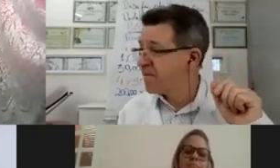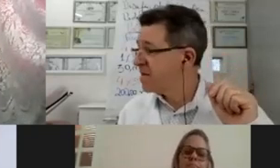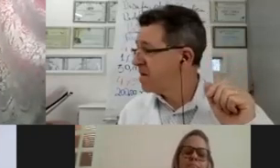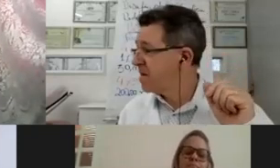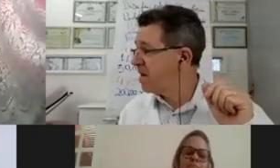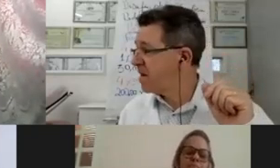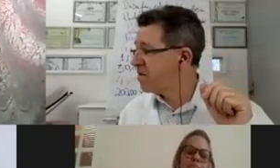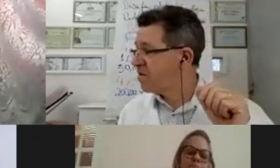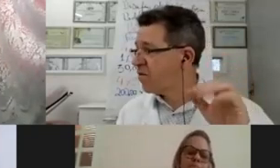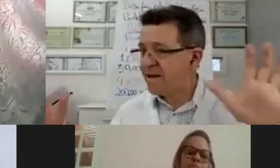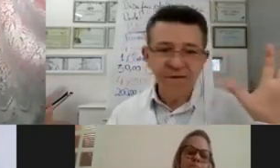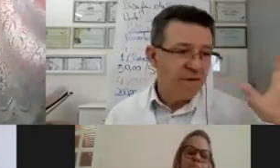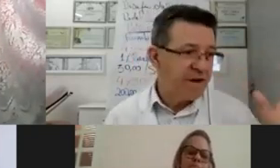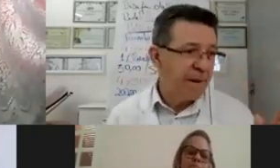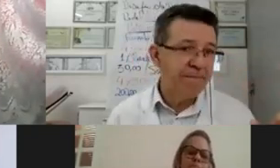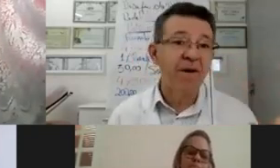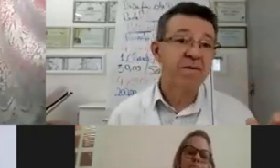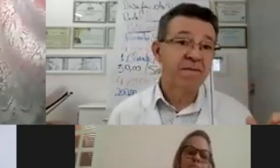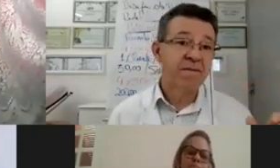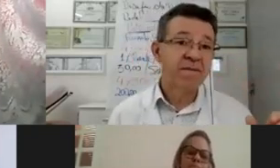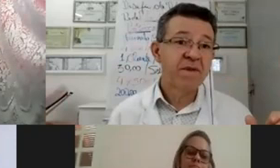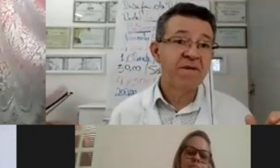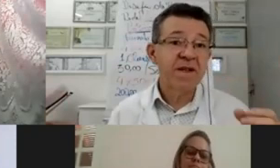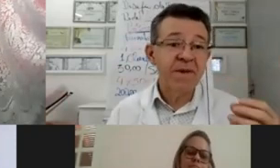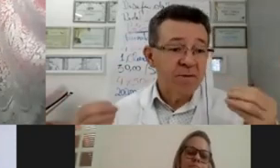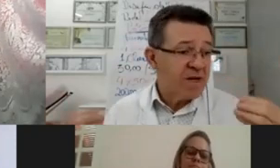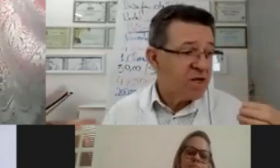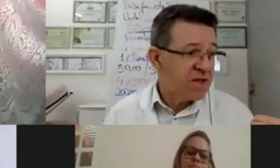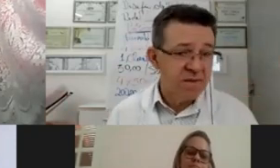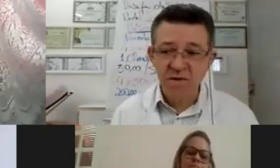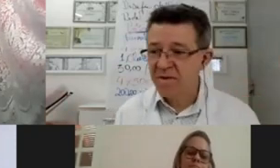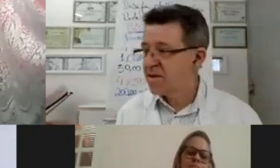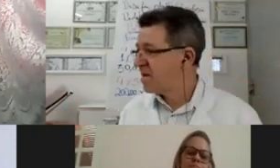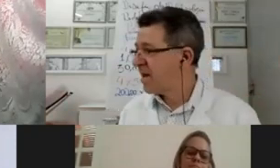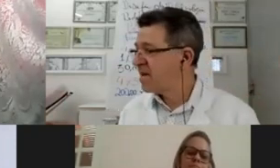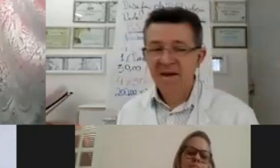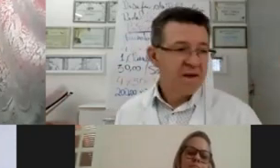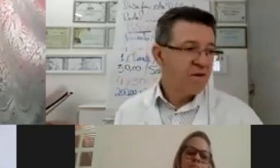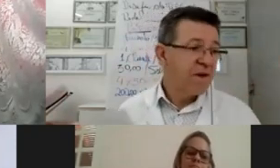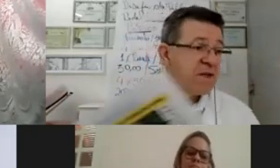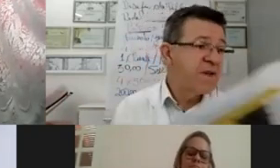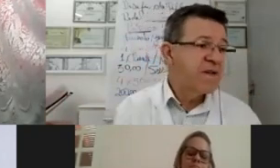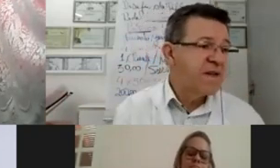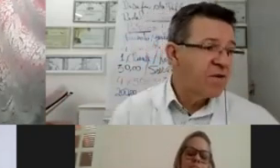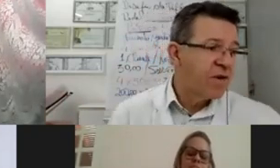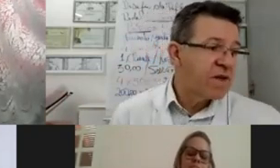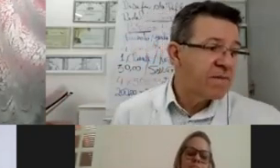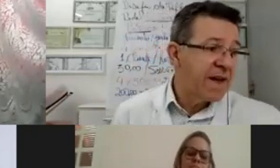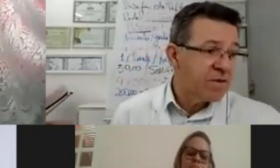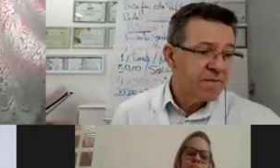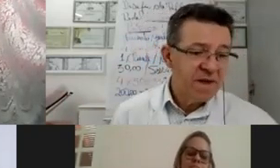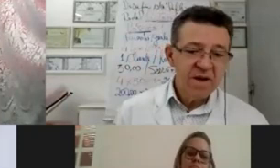creme e quatro folhas de papel. Investimento baixíssimo, né? O que você precisa?